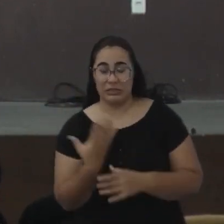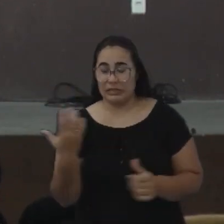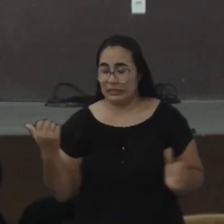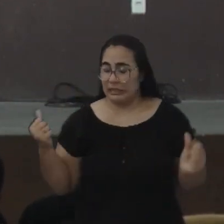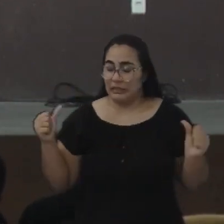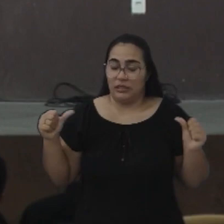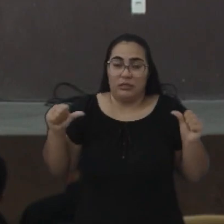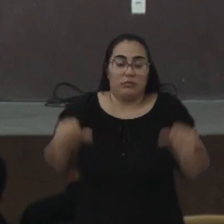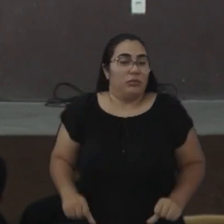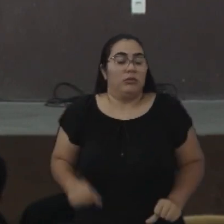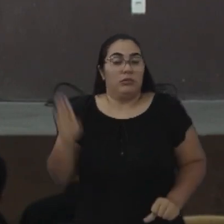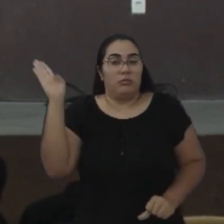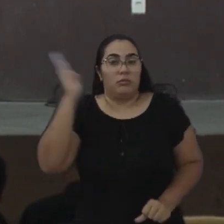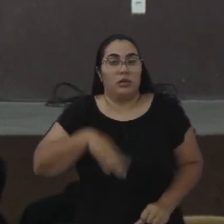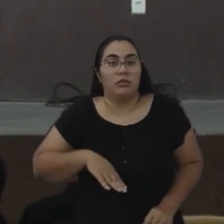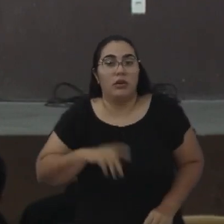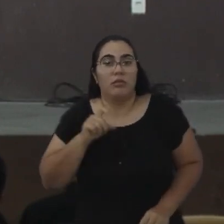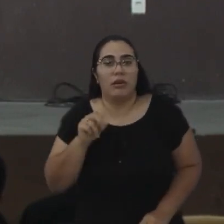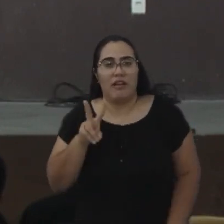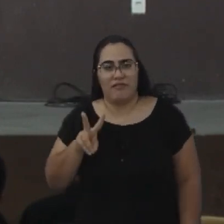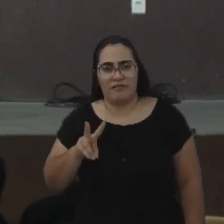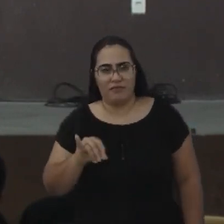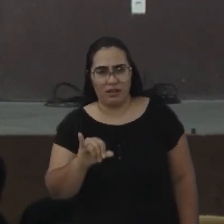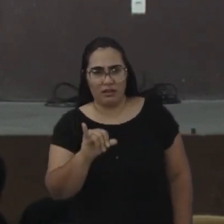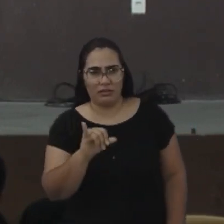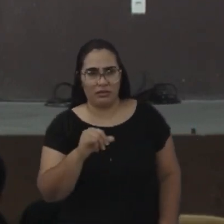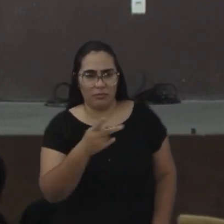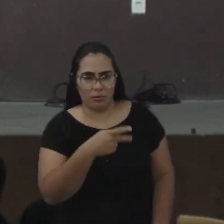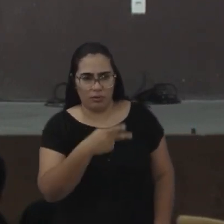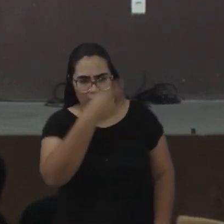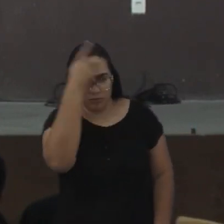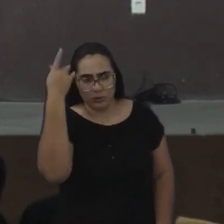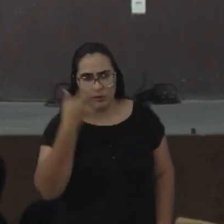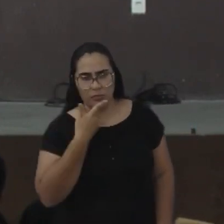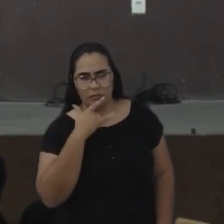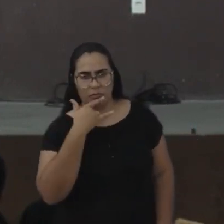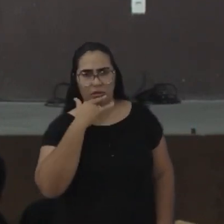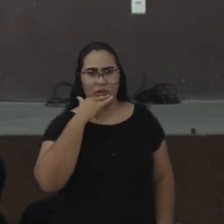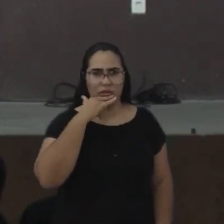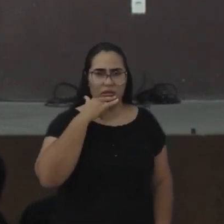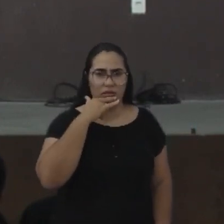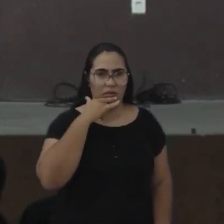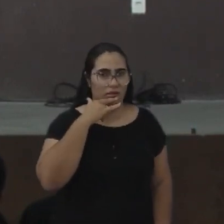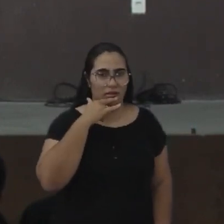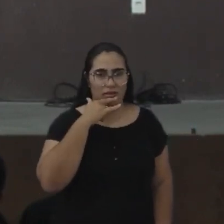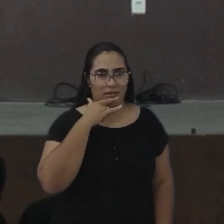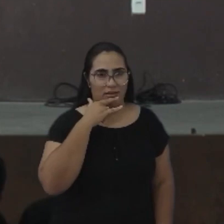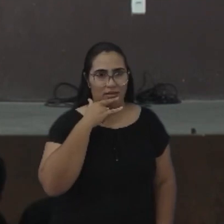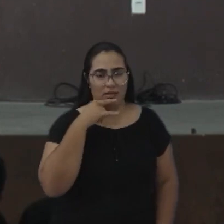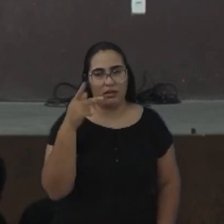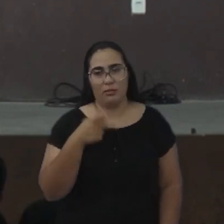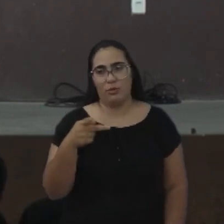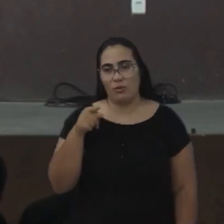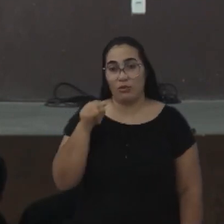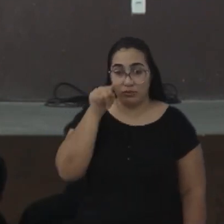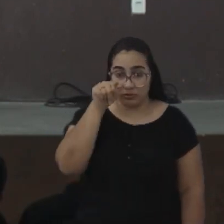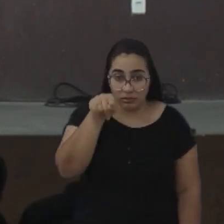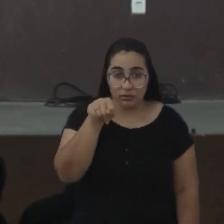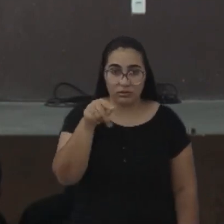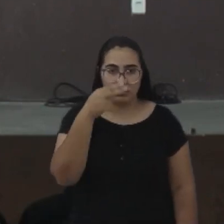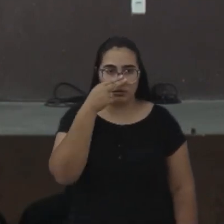vida, ela não vai para o cara da cachaça fazer pergunta, não. Ela te procura. Ela diz